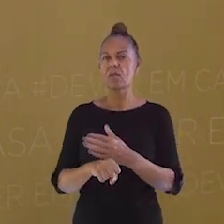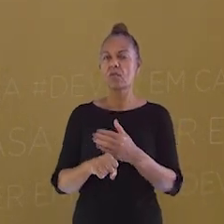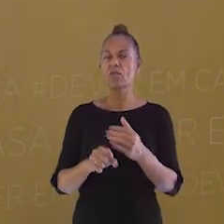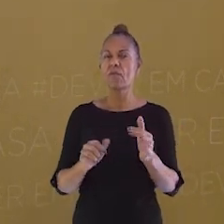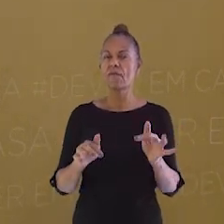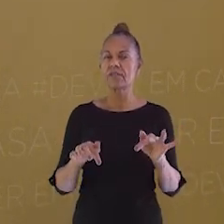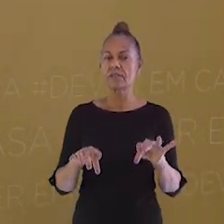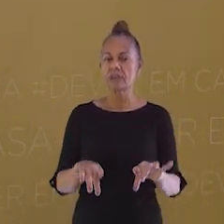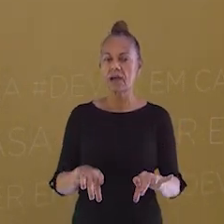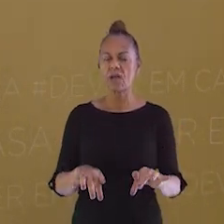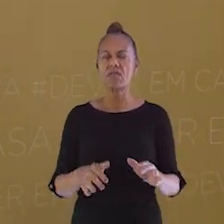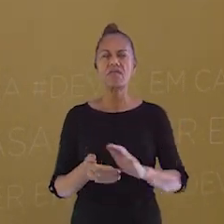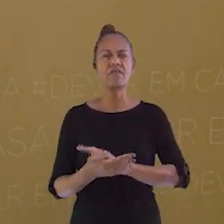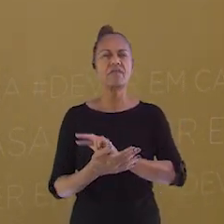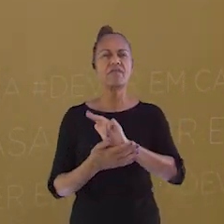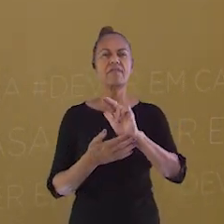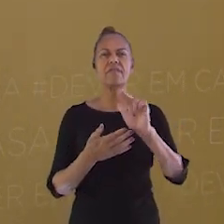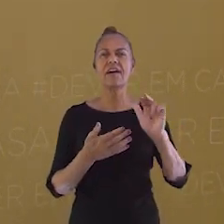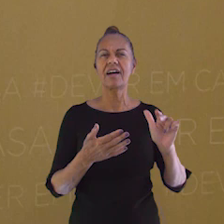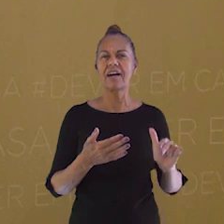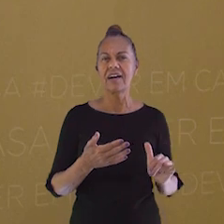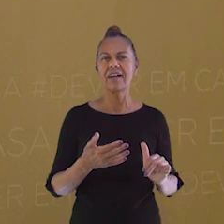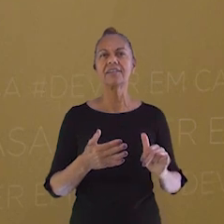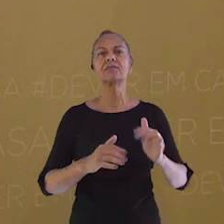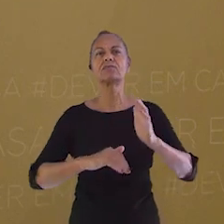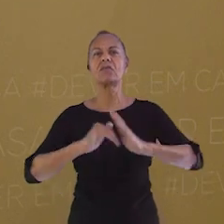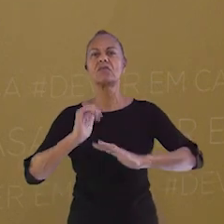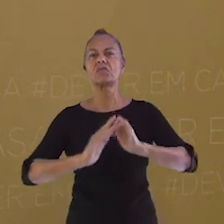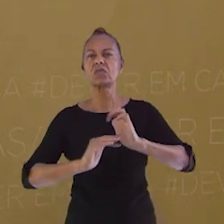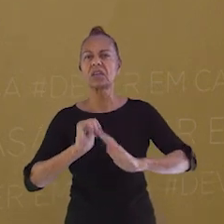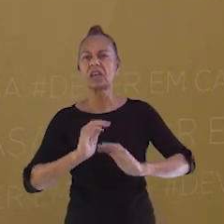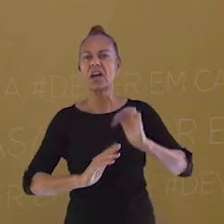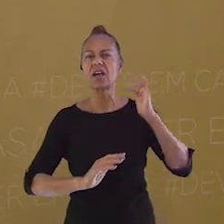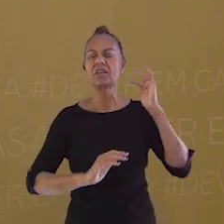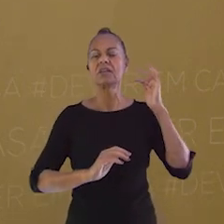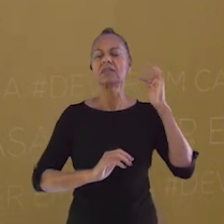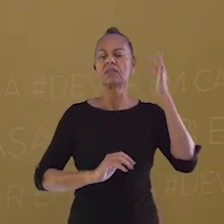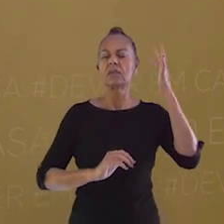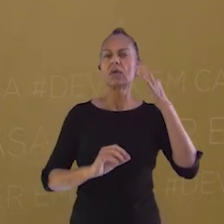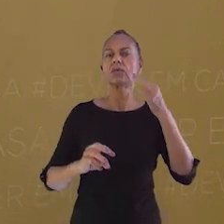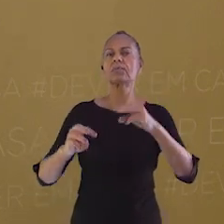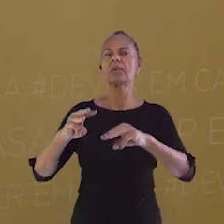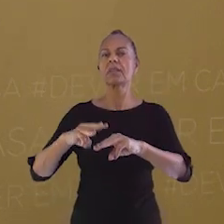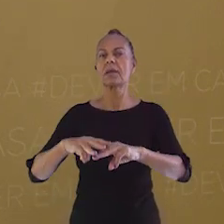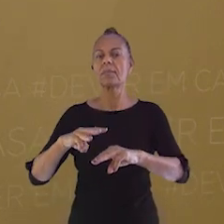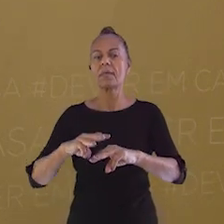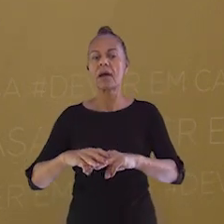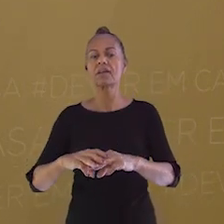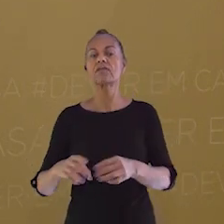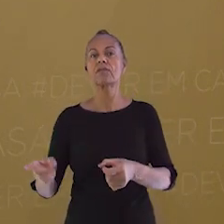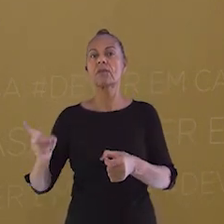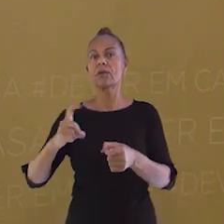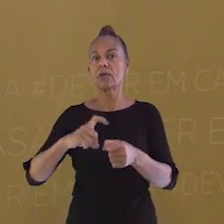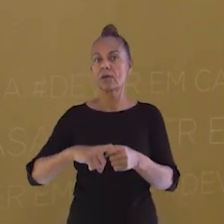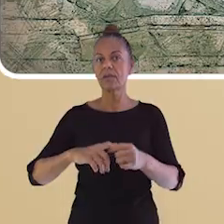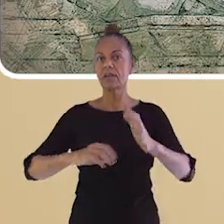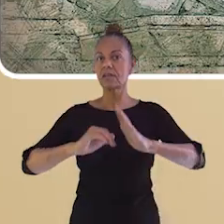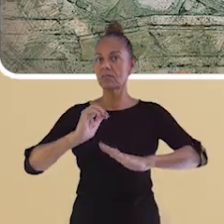Média, vários pintores, escultores, matemáticos e filósofos retornaram à tradição grega nas suas